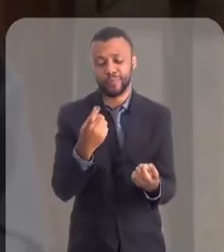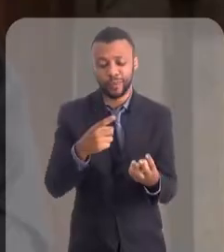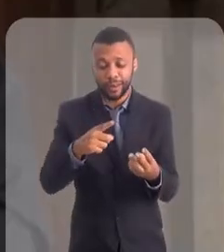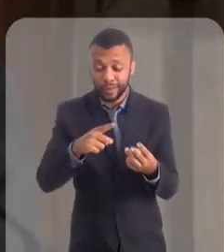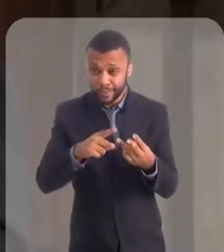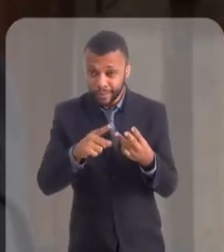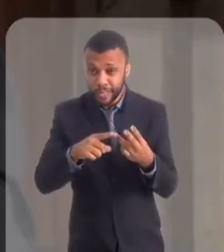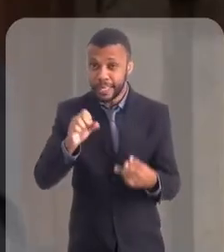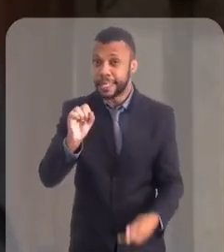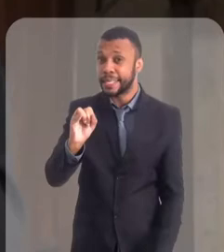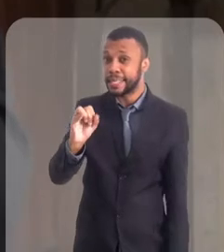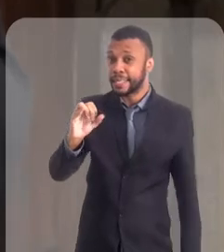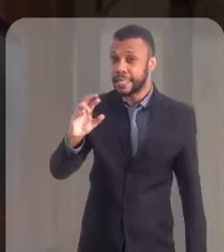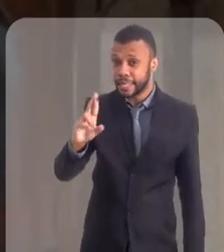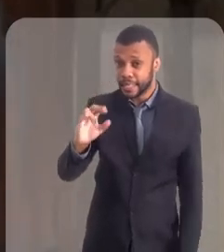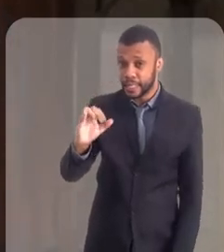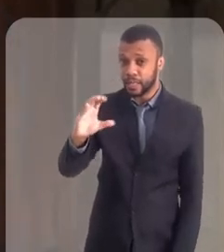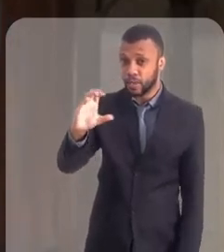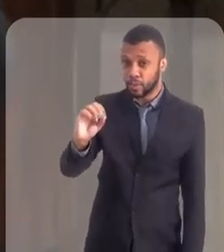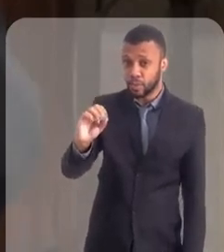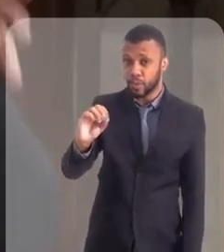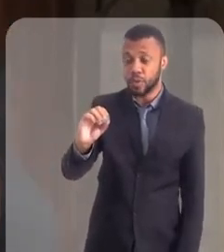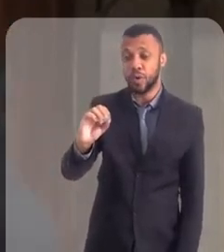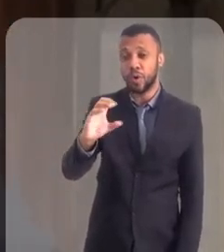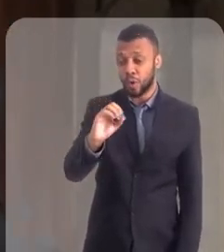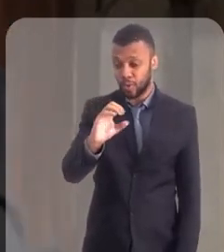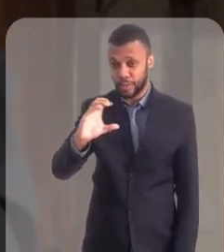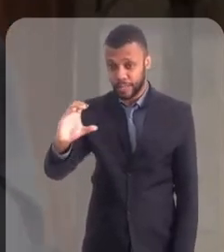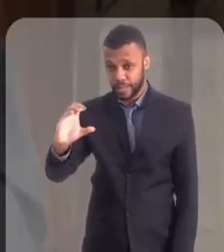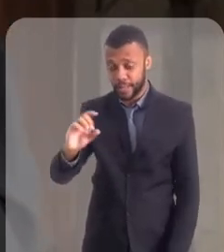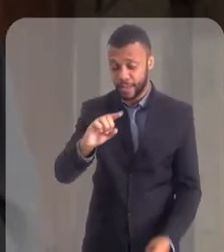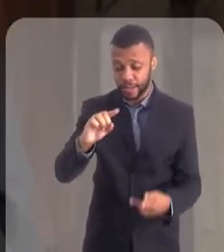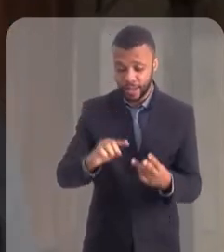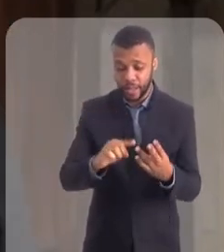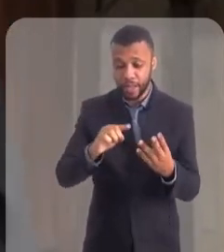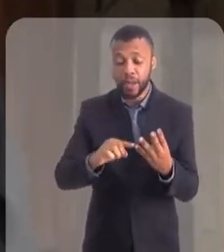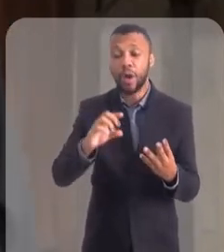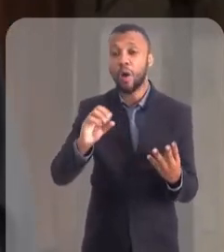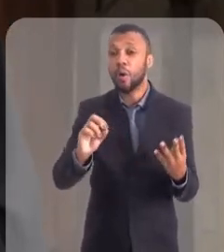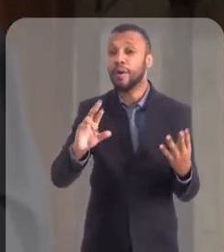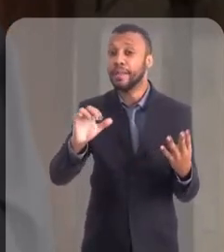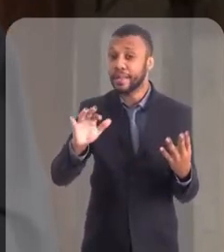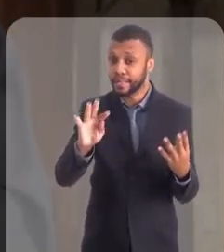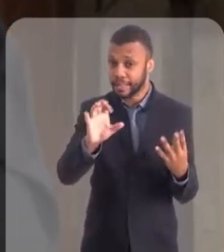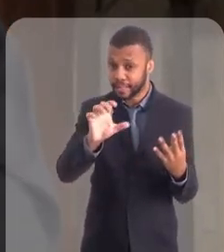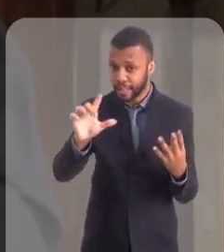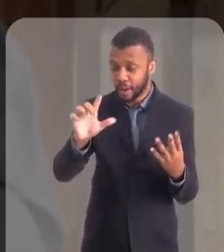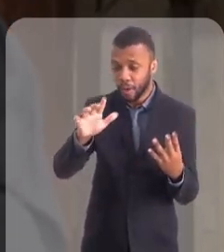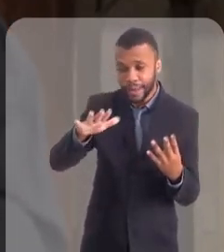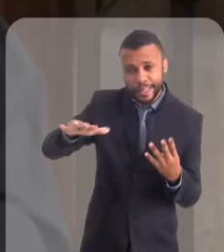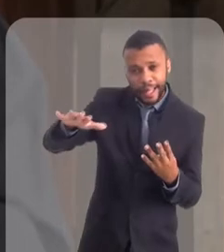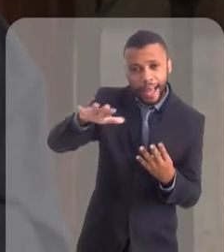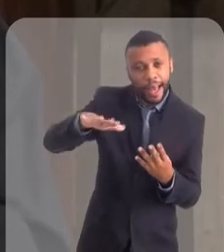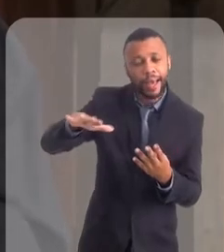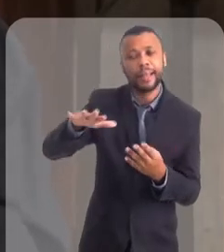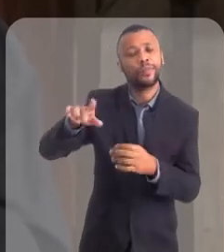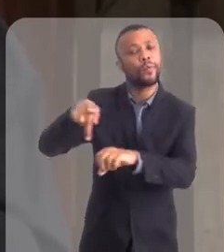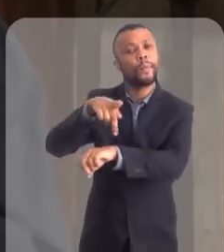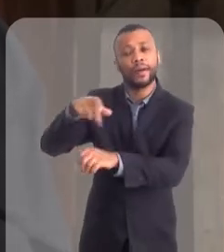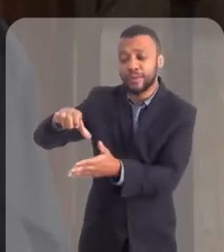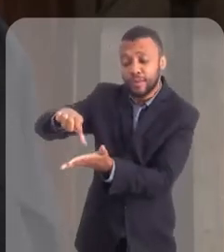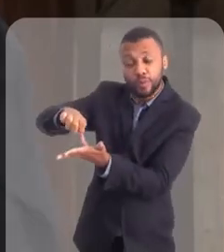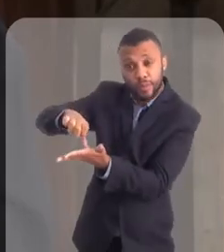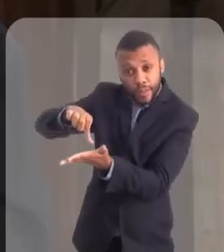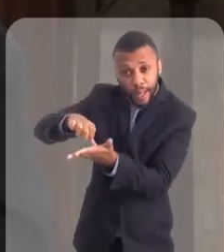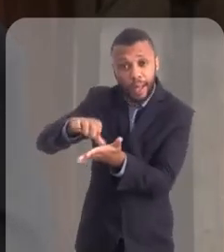o rito siríaco ocidental de áreas da Síria e Líbano e o rito siríaco oriental ou caldeu de áreas ali hoje onde fica